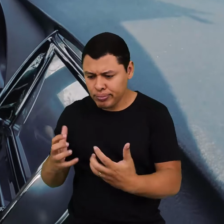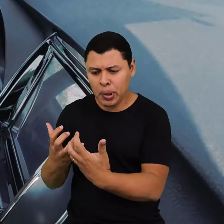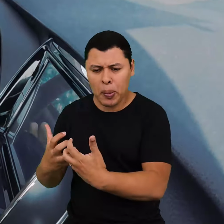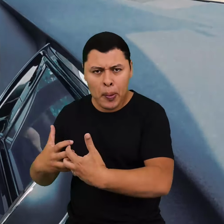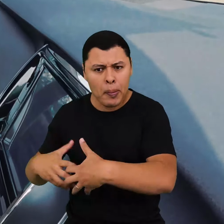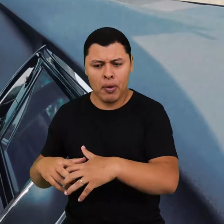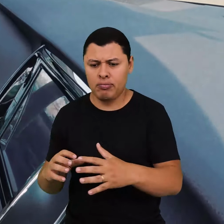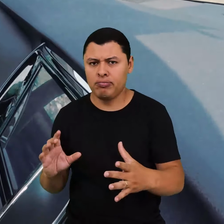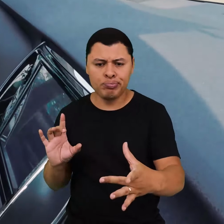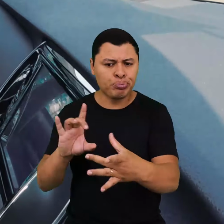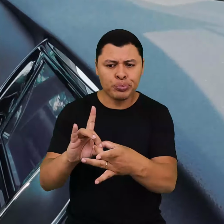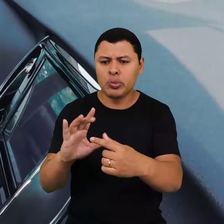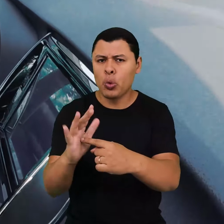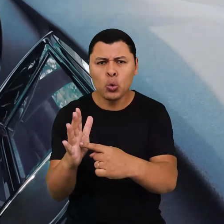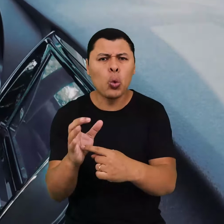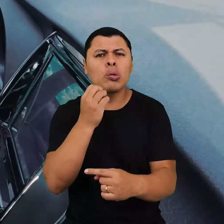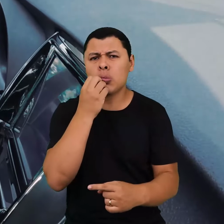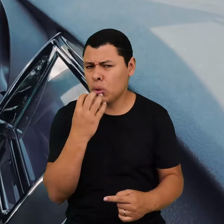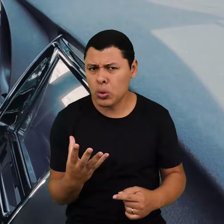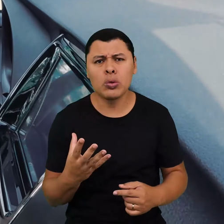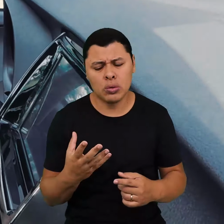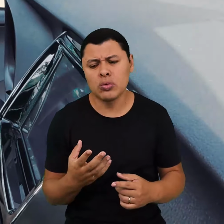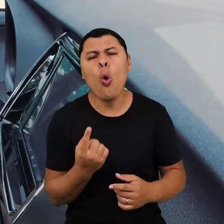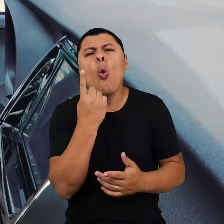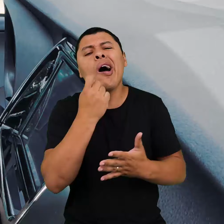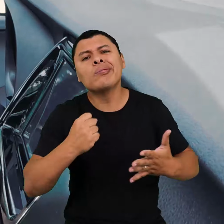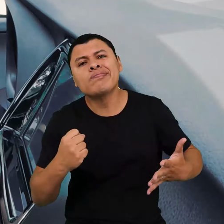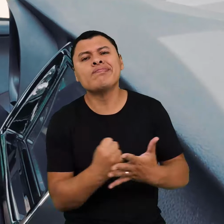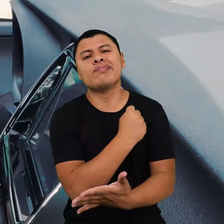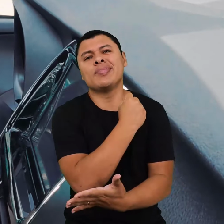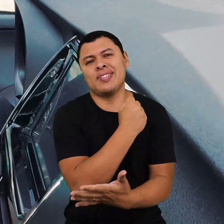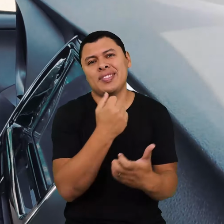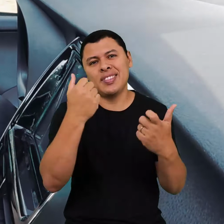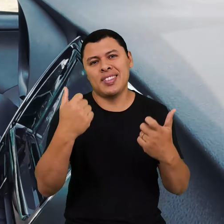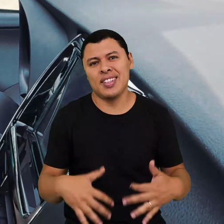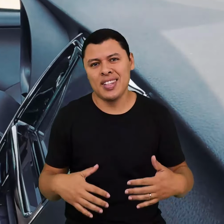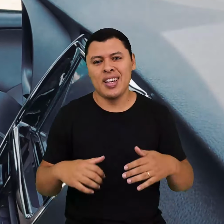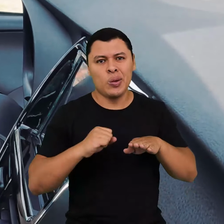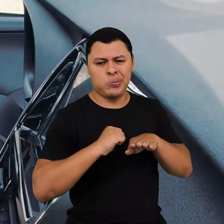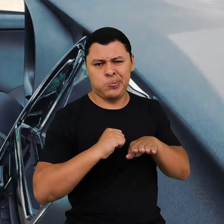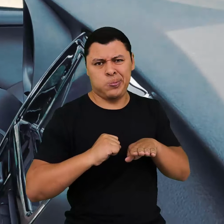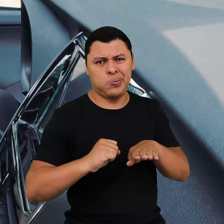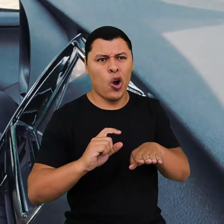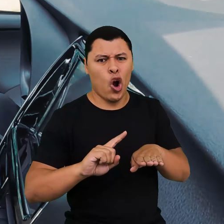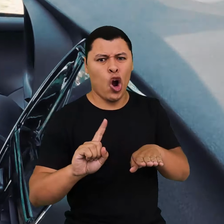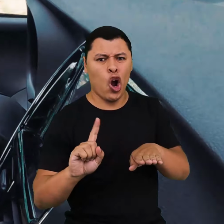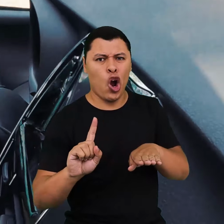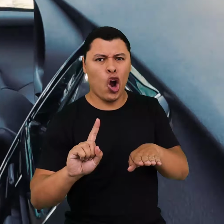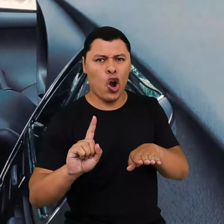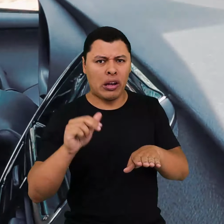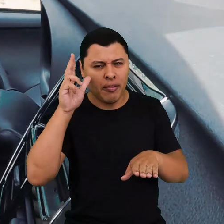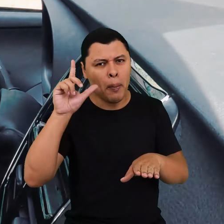tecnicamente mesmo, assim, tem esse pênaltizinho que a gente falou, né, da parte de potência e torque, isso você vai sentir mais, mas